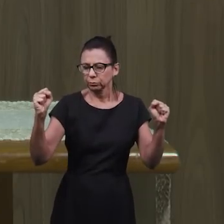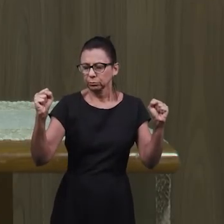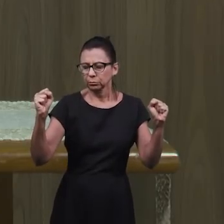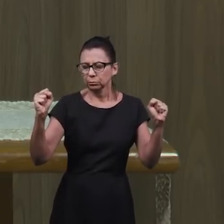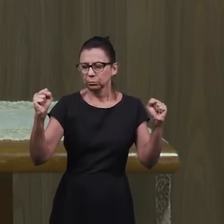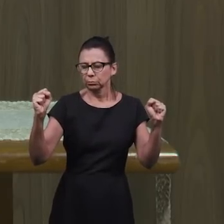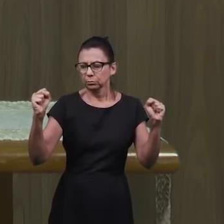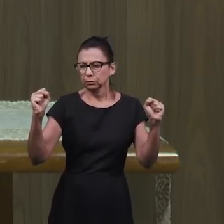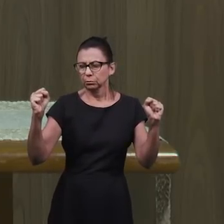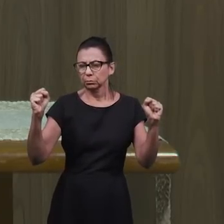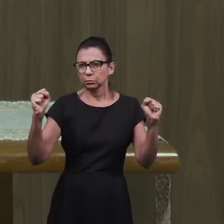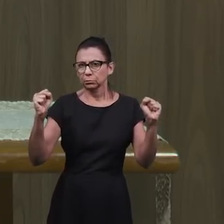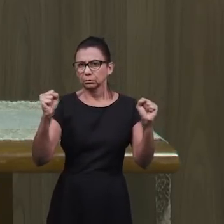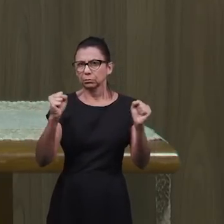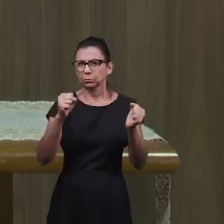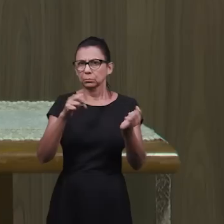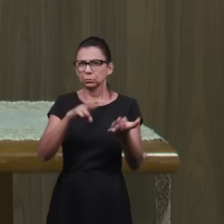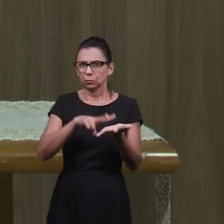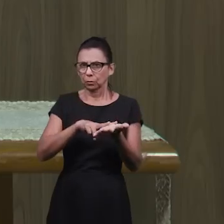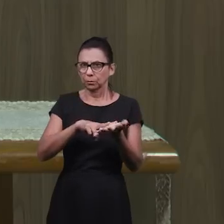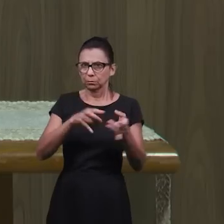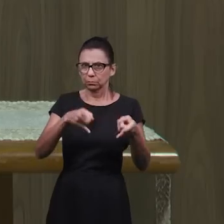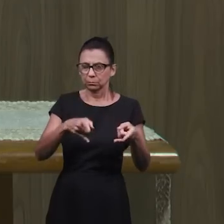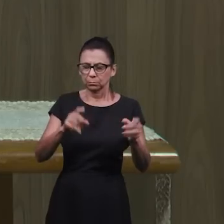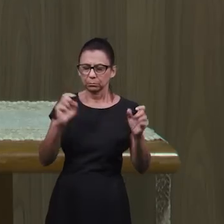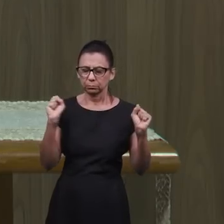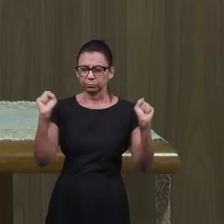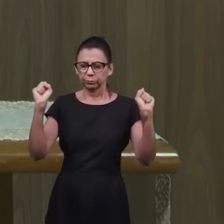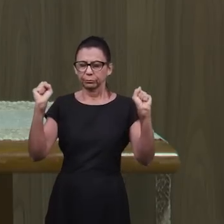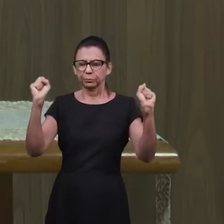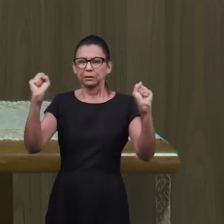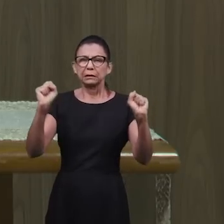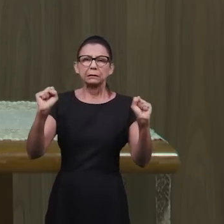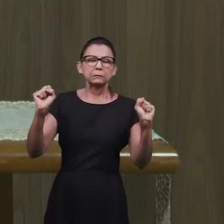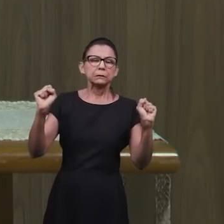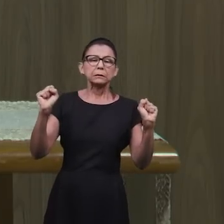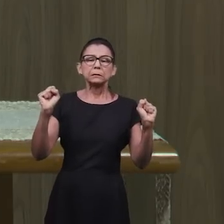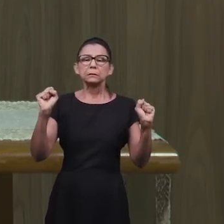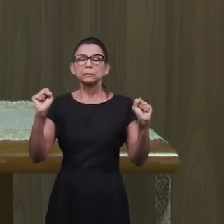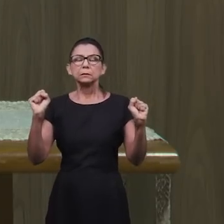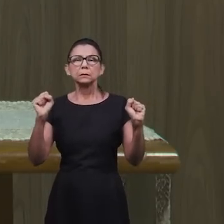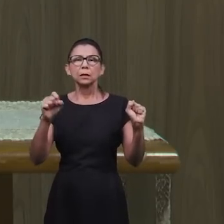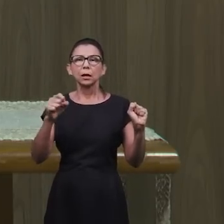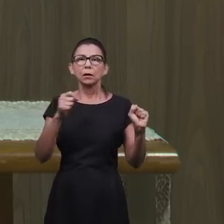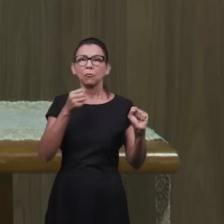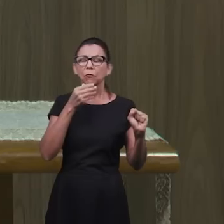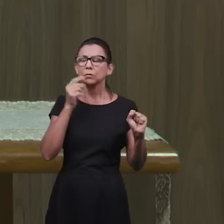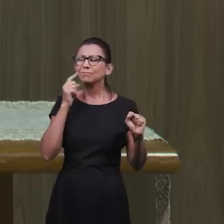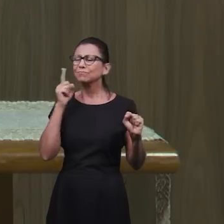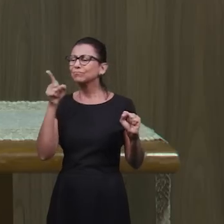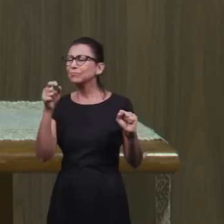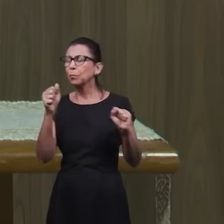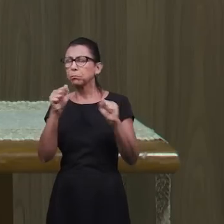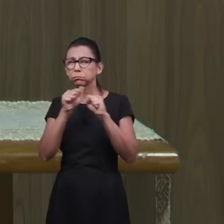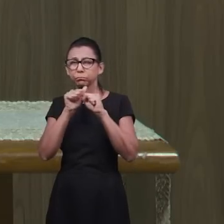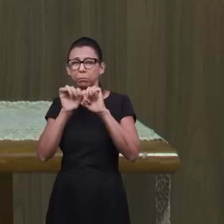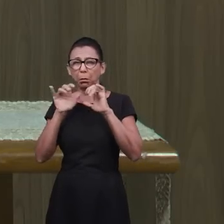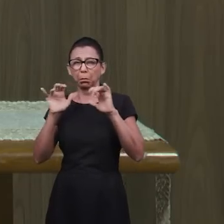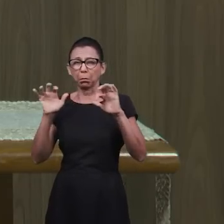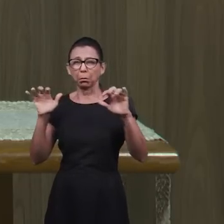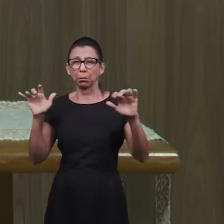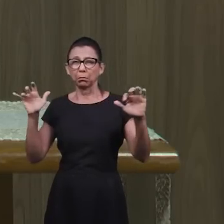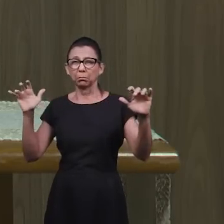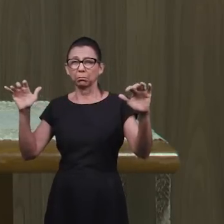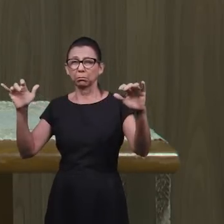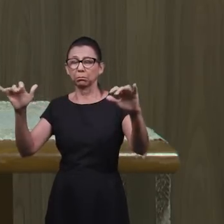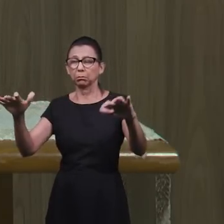a palavra diz assim que uma multidão cercava o Senhor Jesus. E eles... A Bíblia descreve que subiram pelo telhado